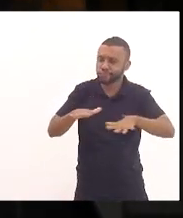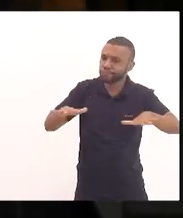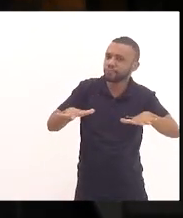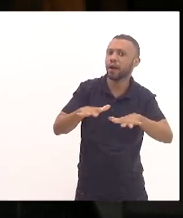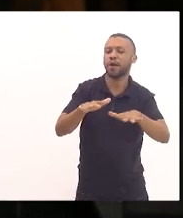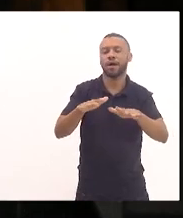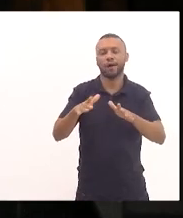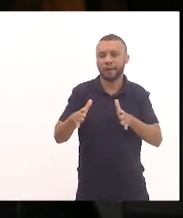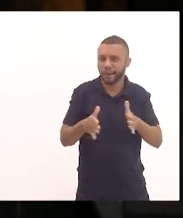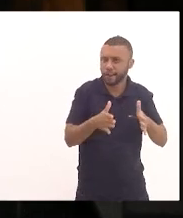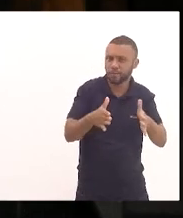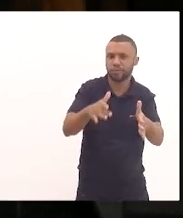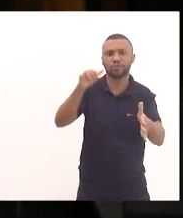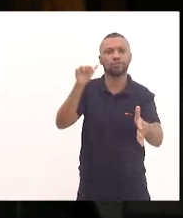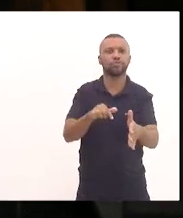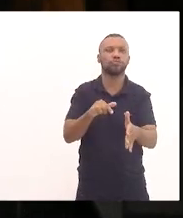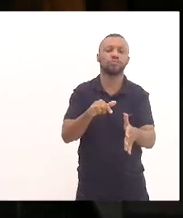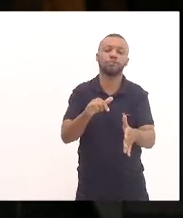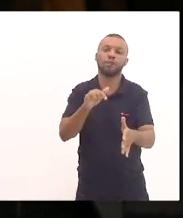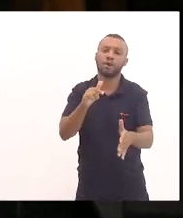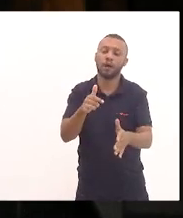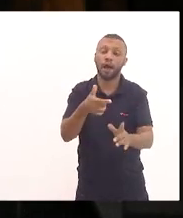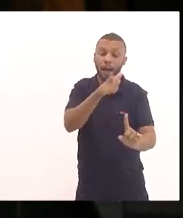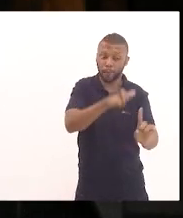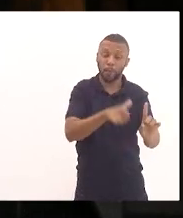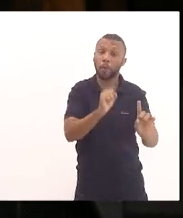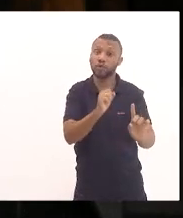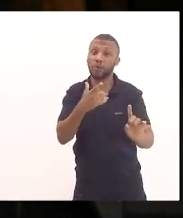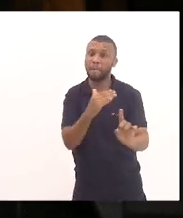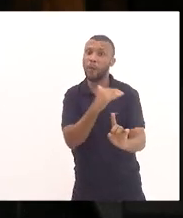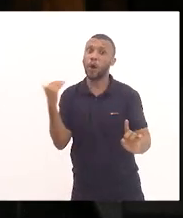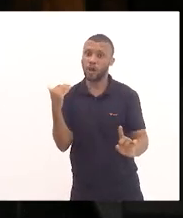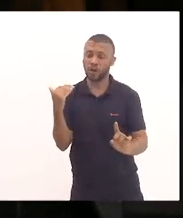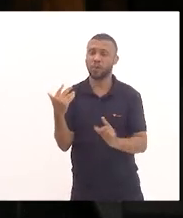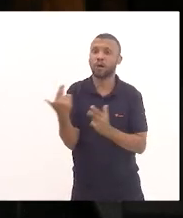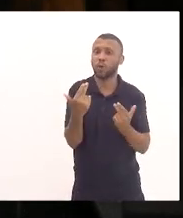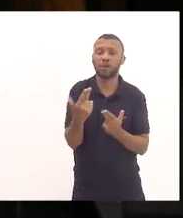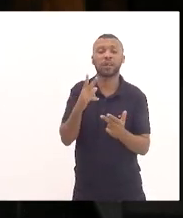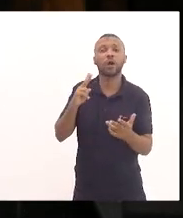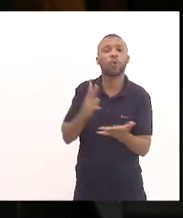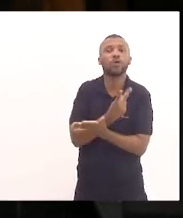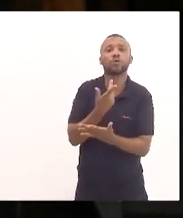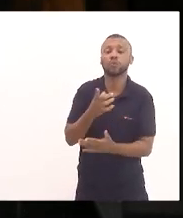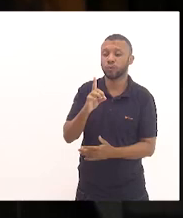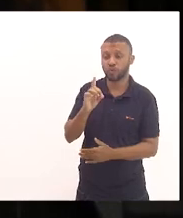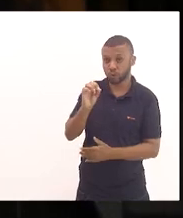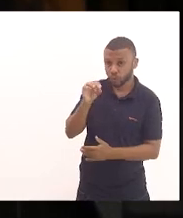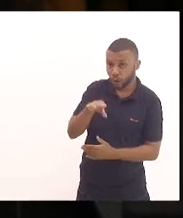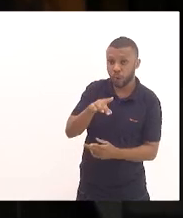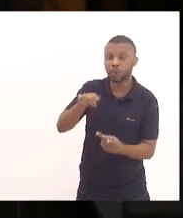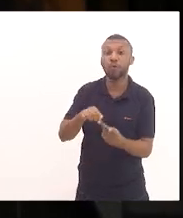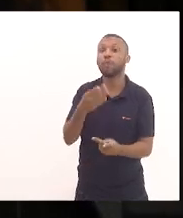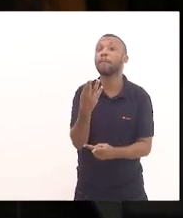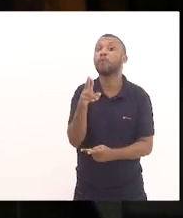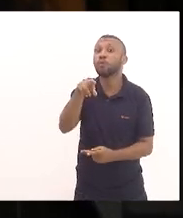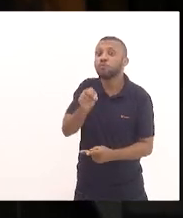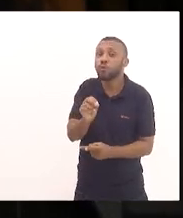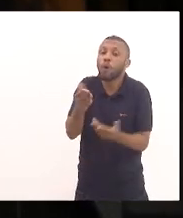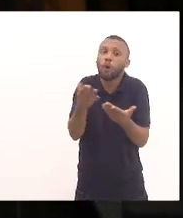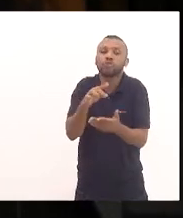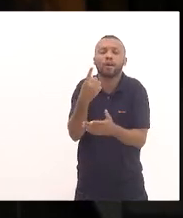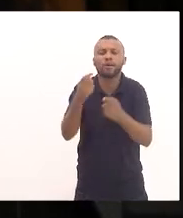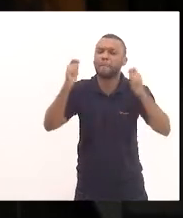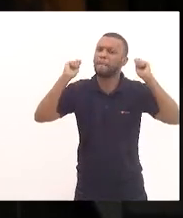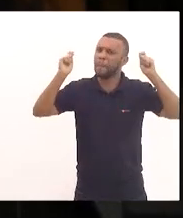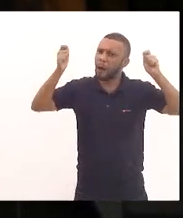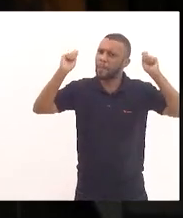naturais, André, leva pessoas à morte, como aconteceu agora com Dom e com Bruno, e hoje mesmo fizemos um ato aqui no centro do